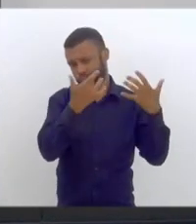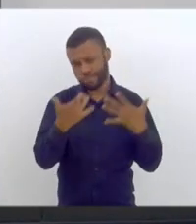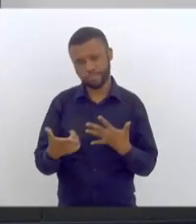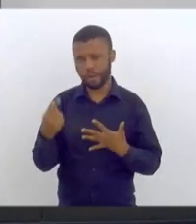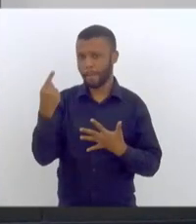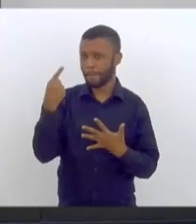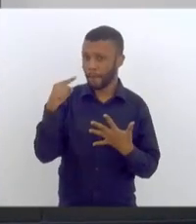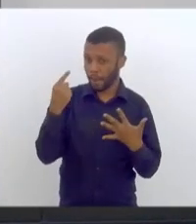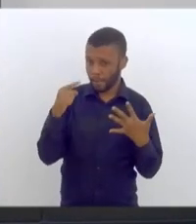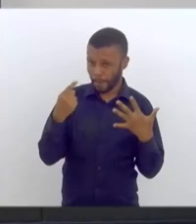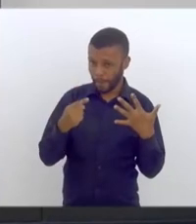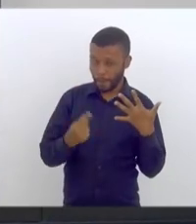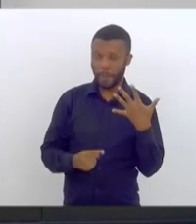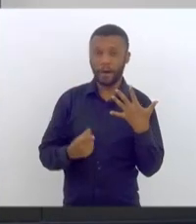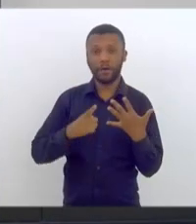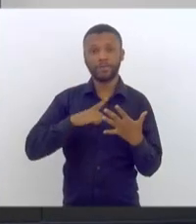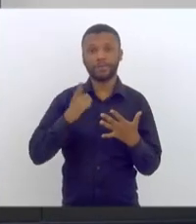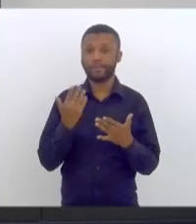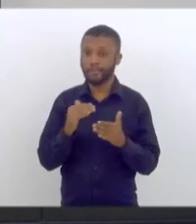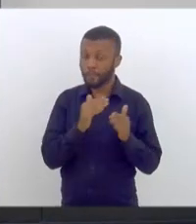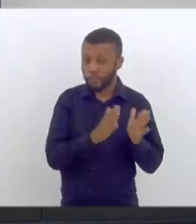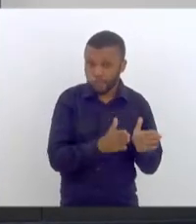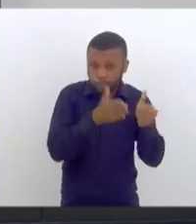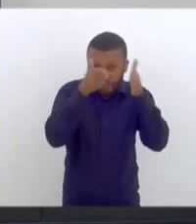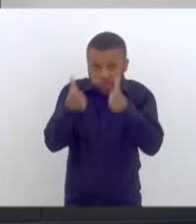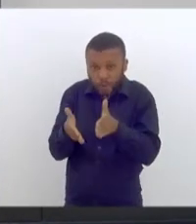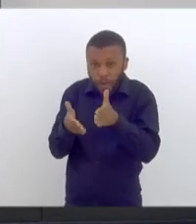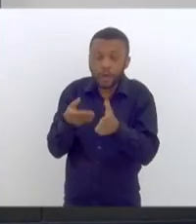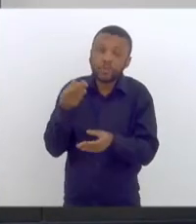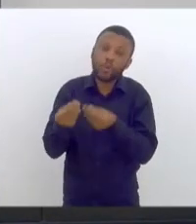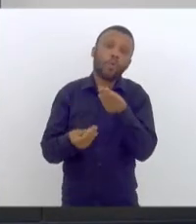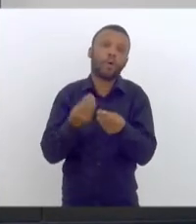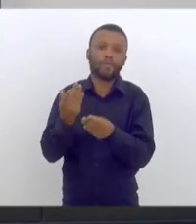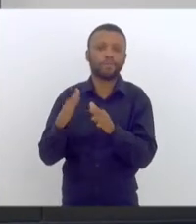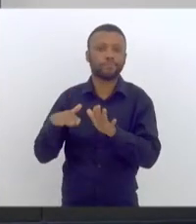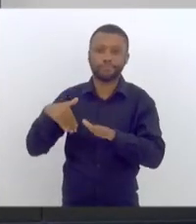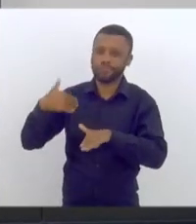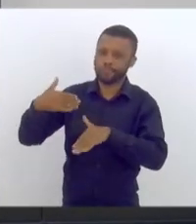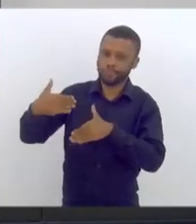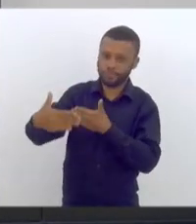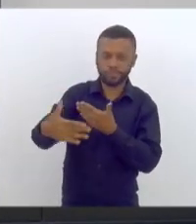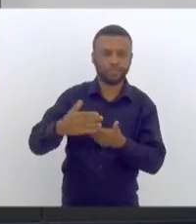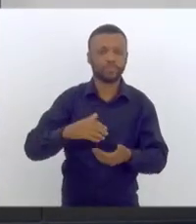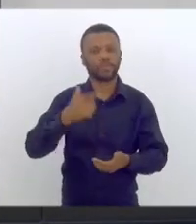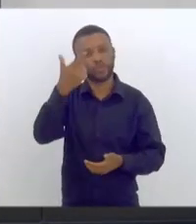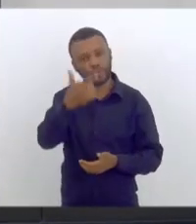e eu tinha pulado que eu vou trazer à tona de novo